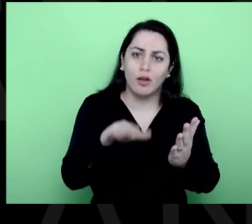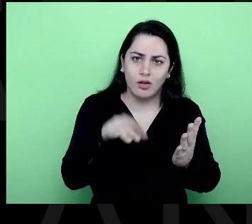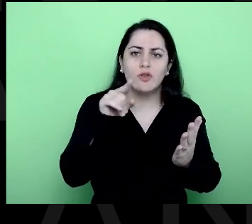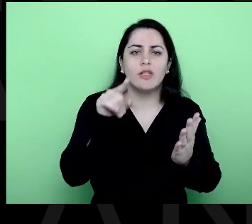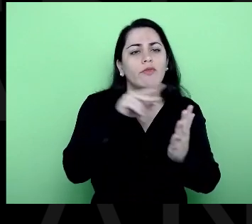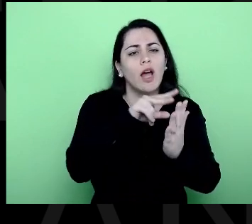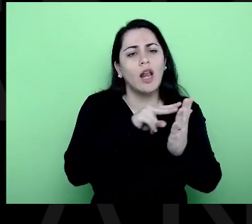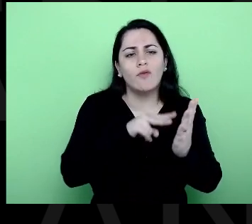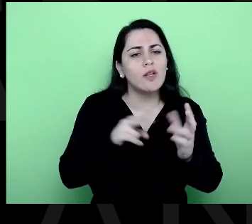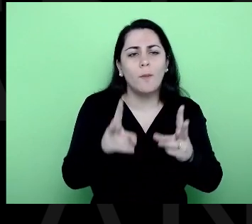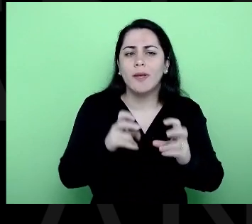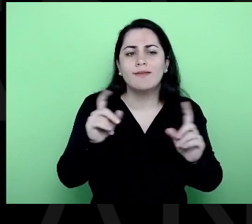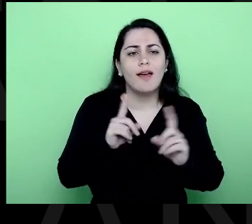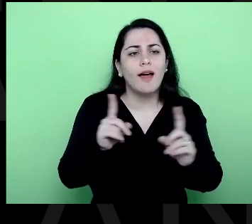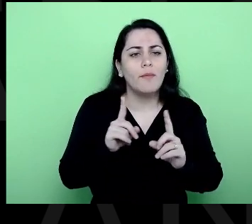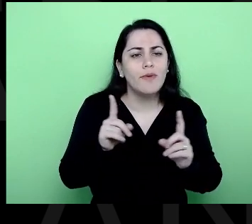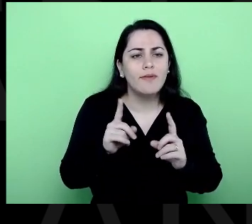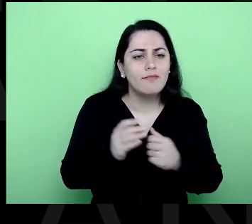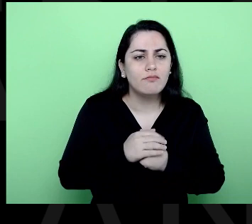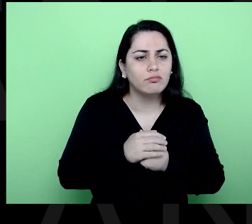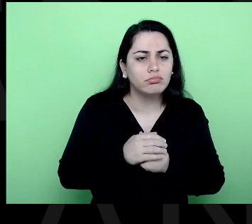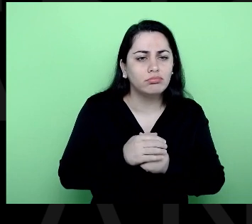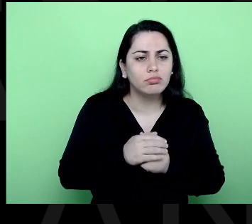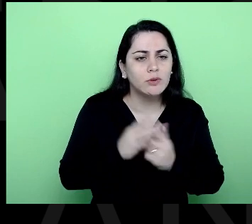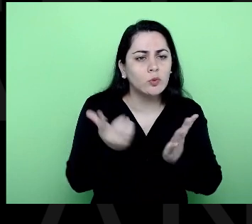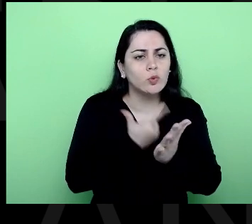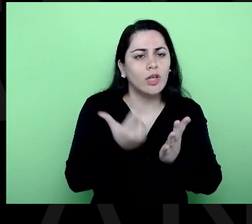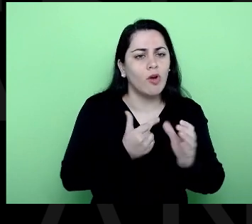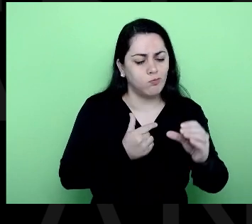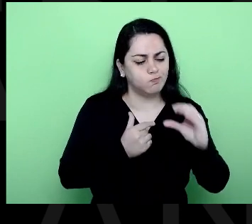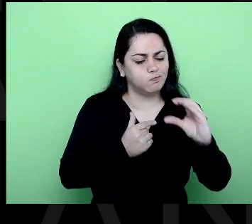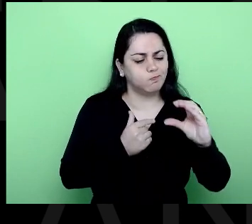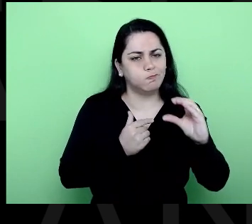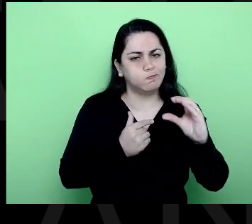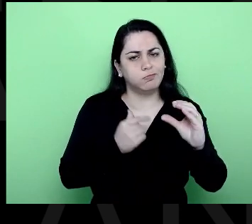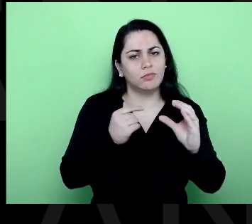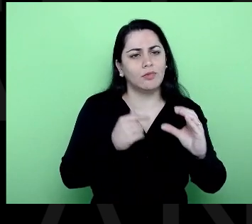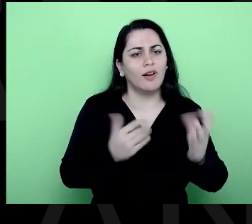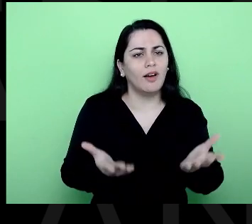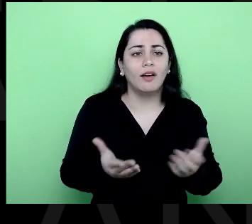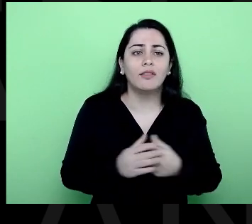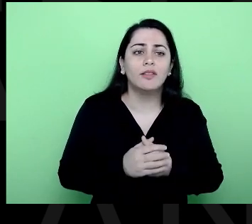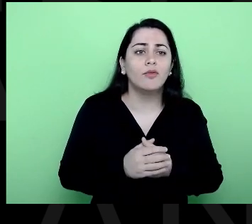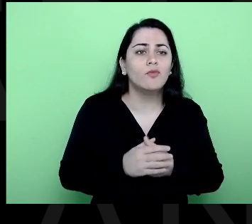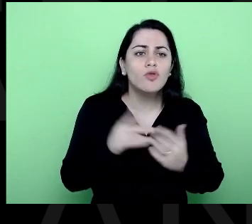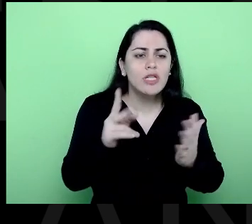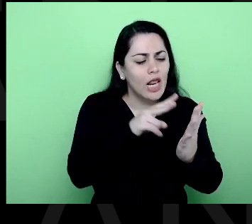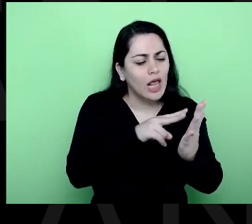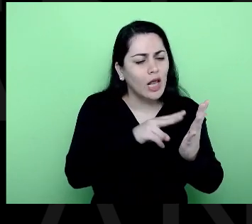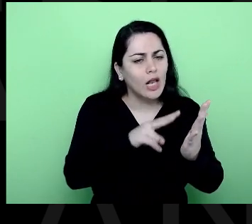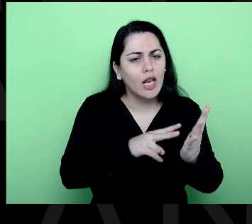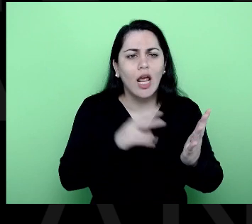você não vai perceber que tem o livro, que é tão grande, o livro flui, que é uma